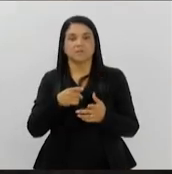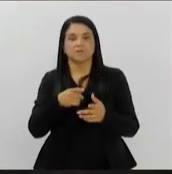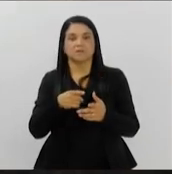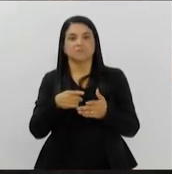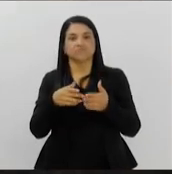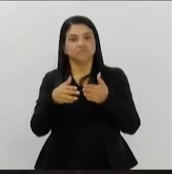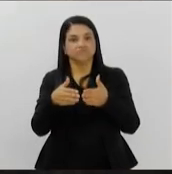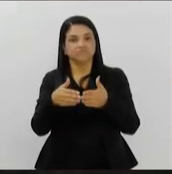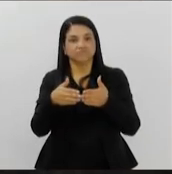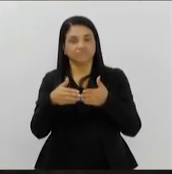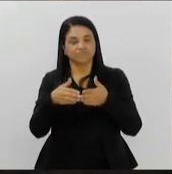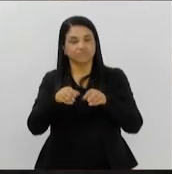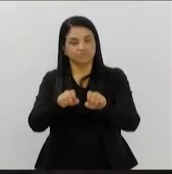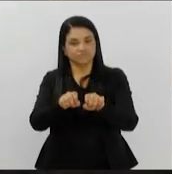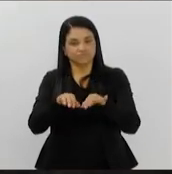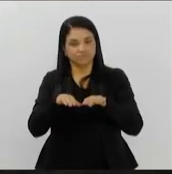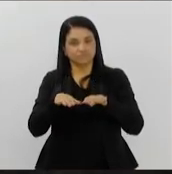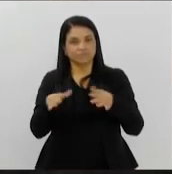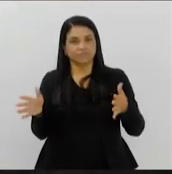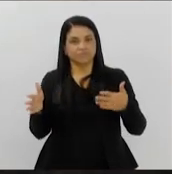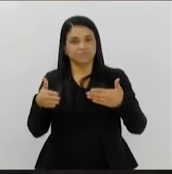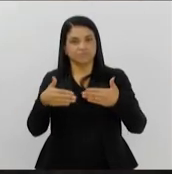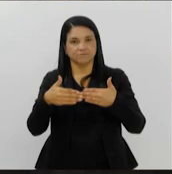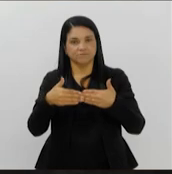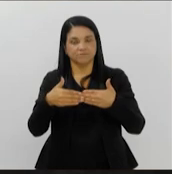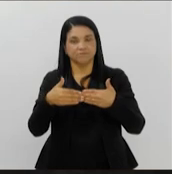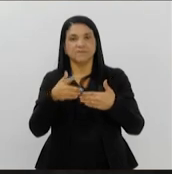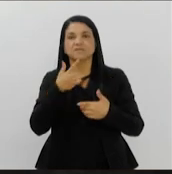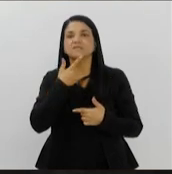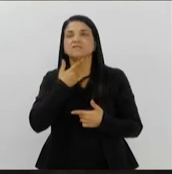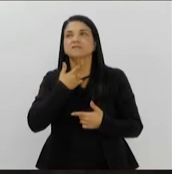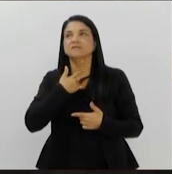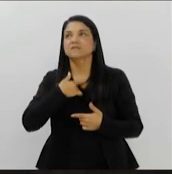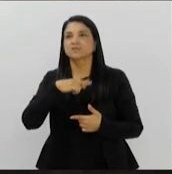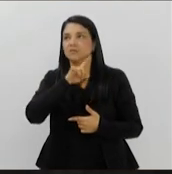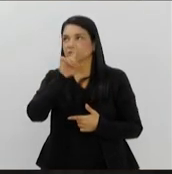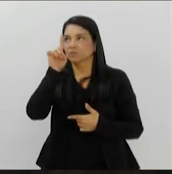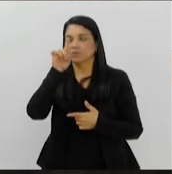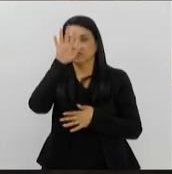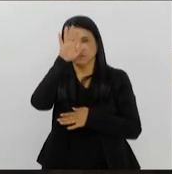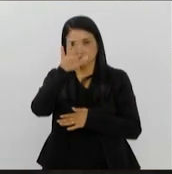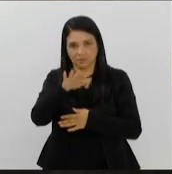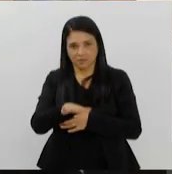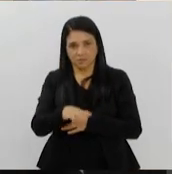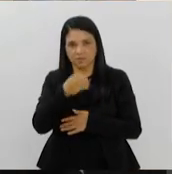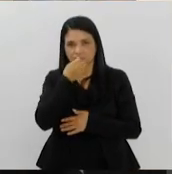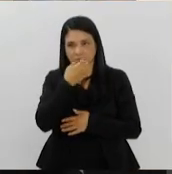declara encerrada a presente sessão, desejando a todos um ótimo final de tarde.